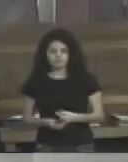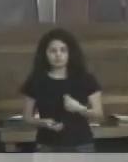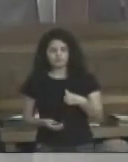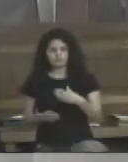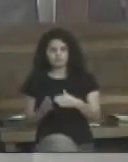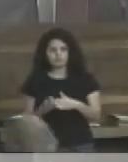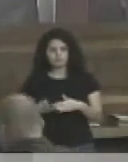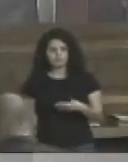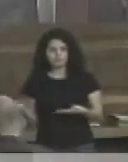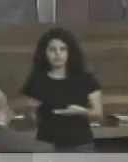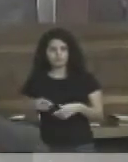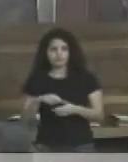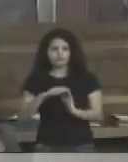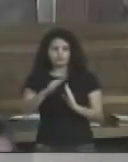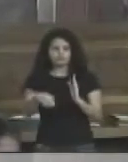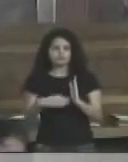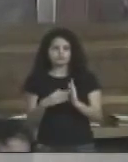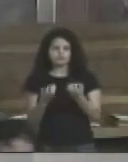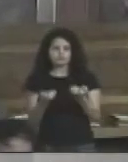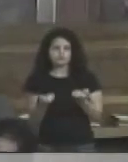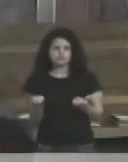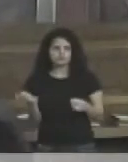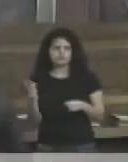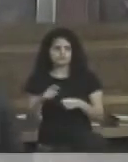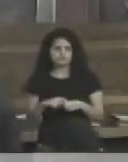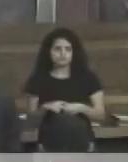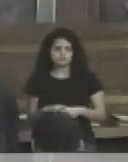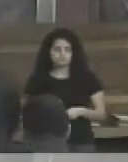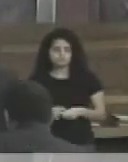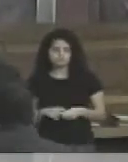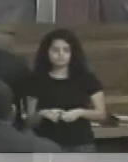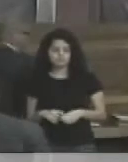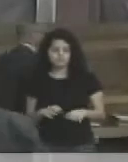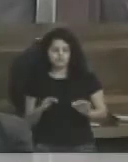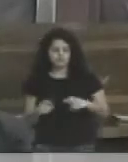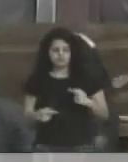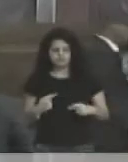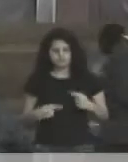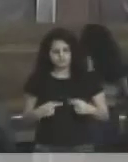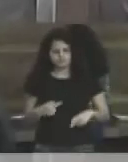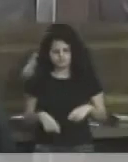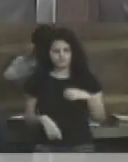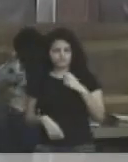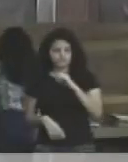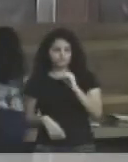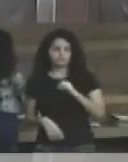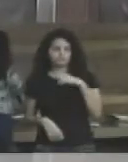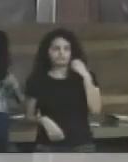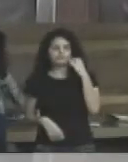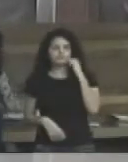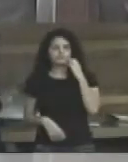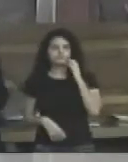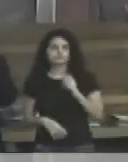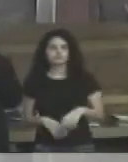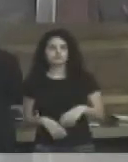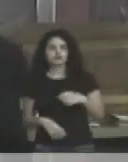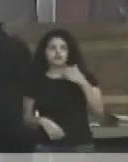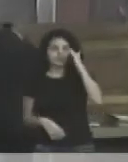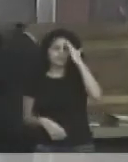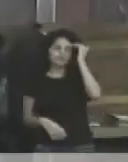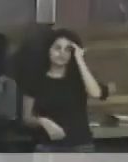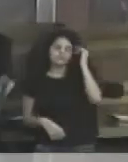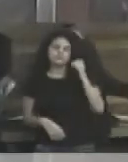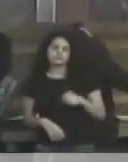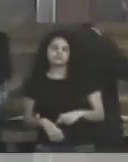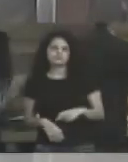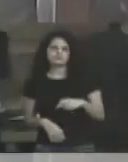né, então vamos ter abertura aqui no plenário às 16 horas da programação do Outubro Rosa, essa programação vai até o dia 31 de outubro, onde se